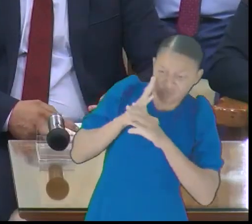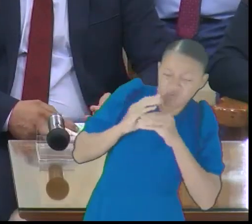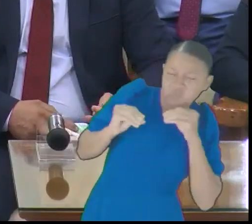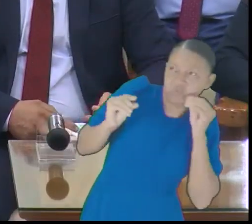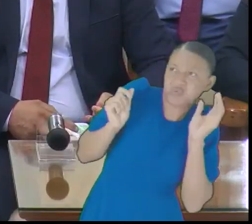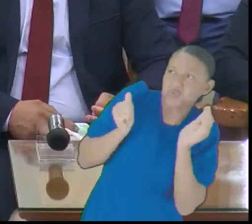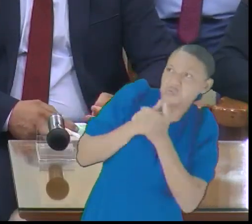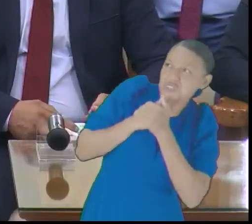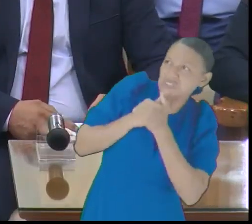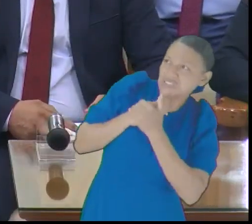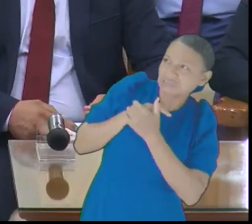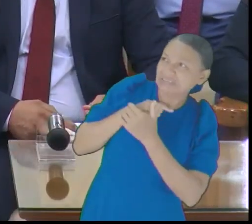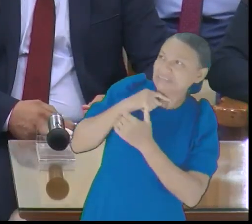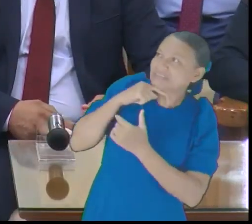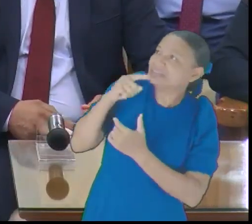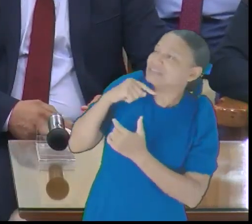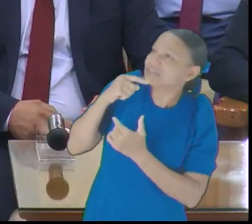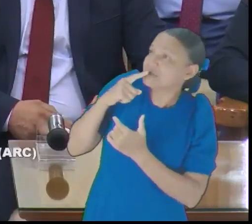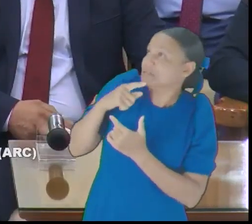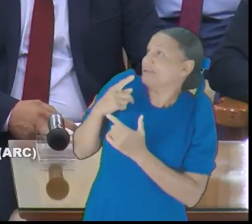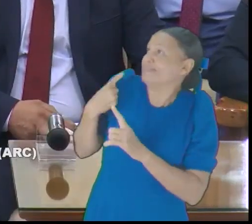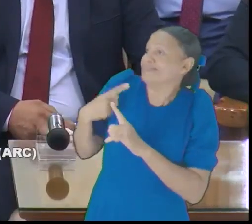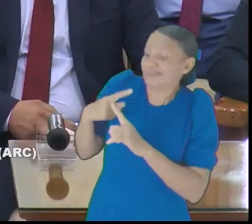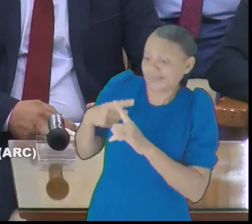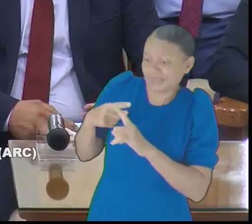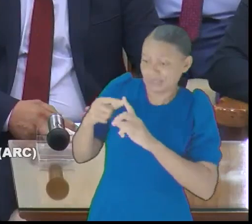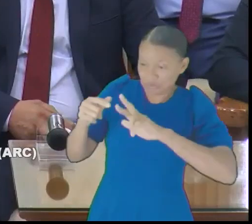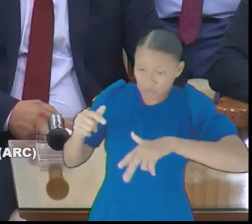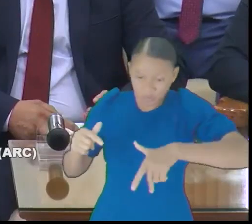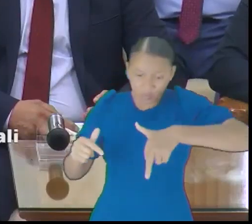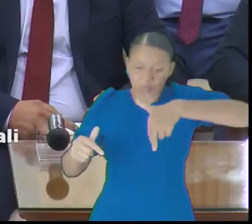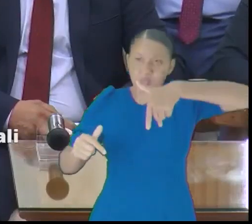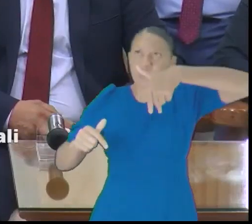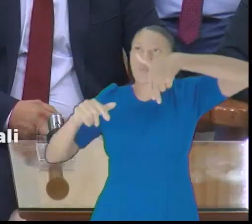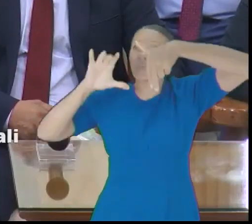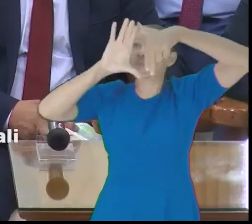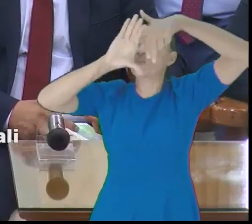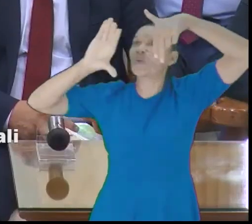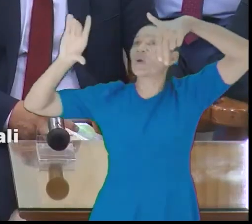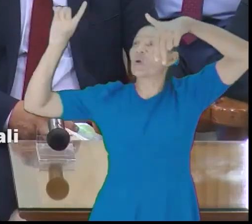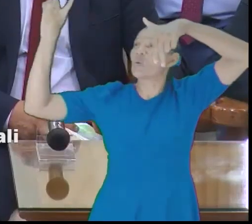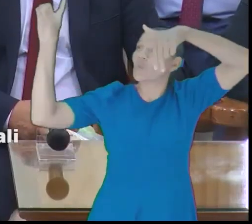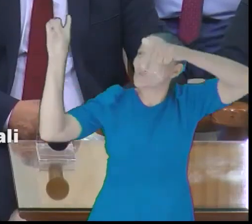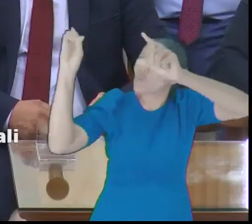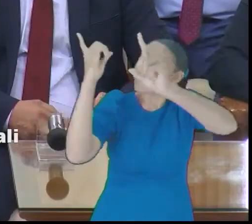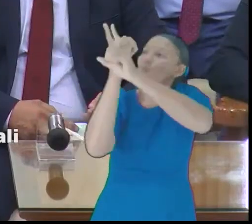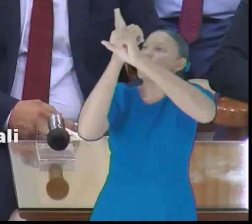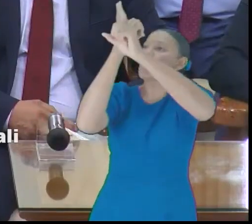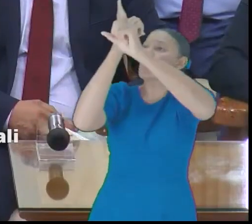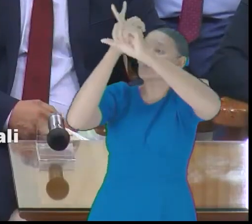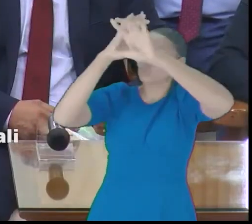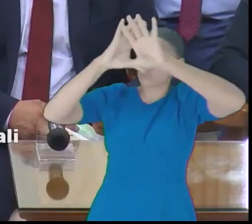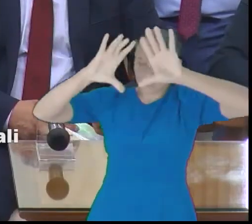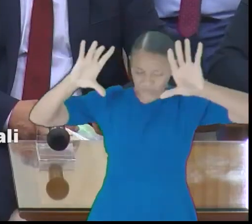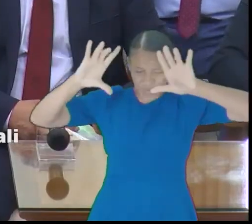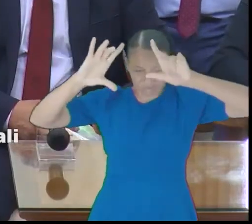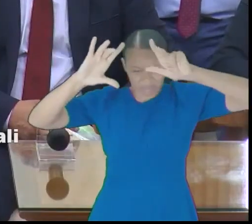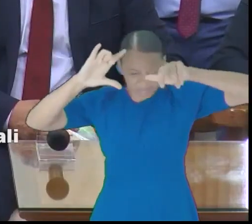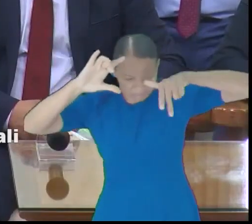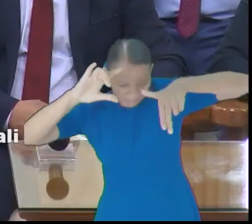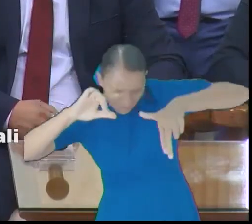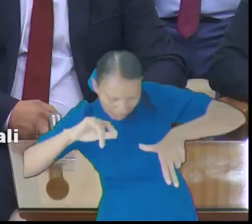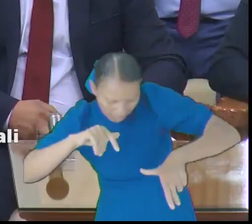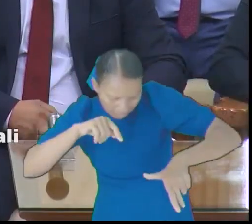tua face? Se subir aos céus, tu aí estás. Se fizer no céu a minha